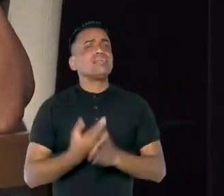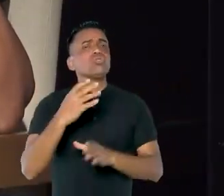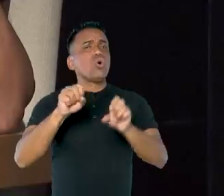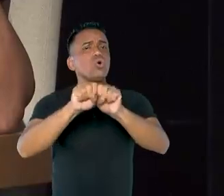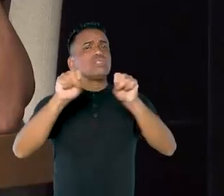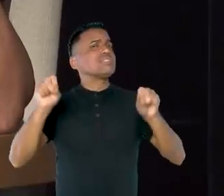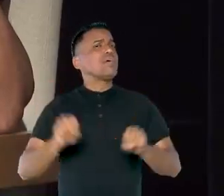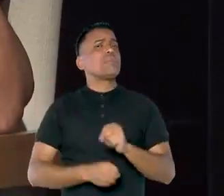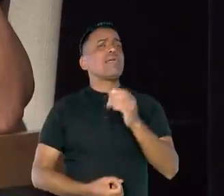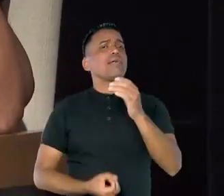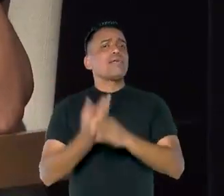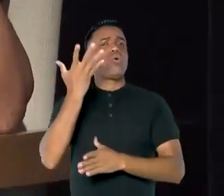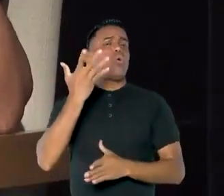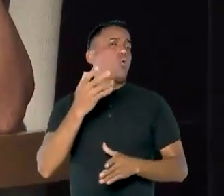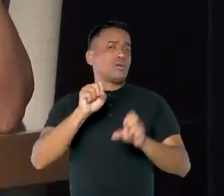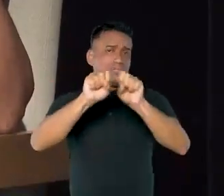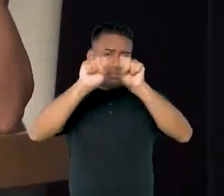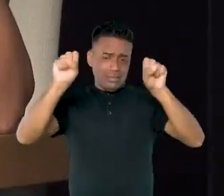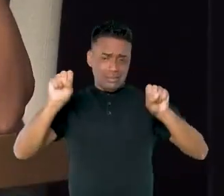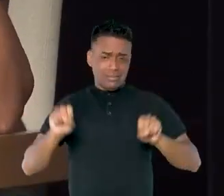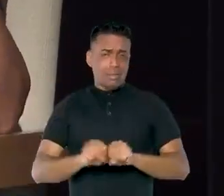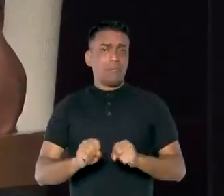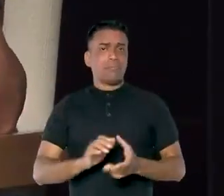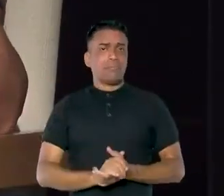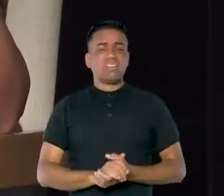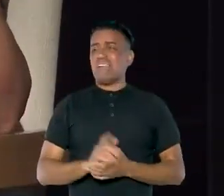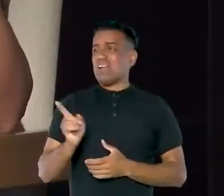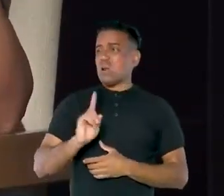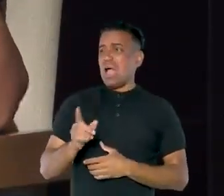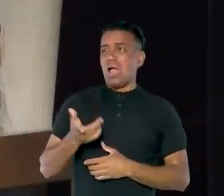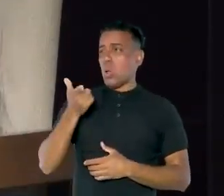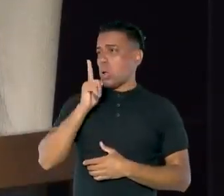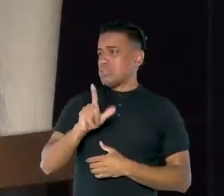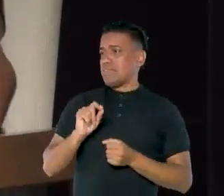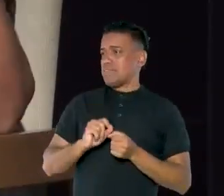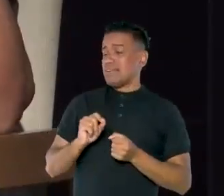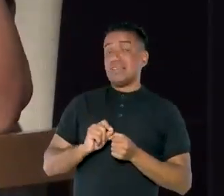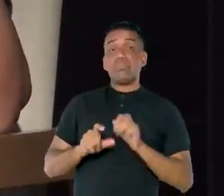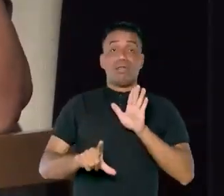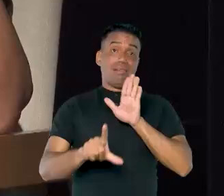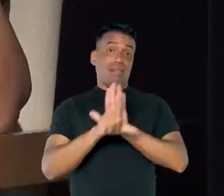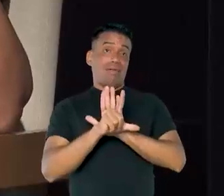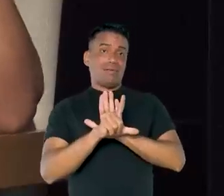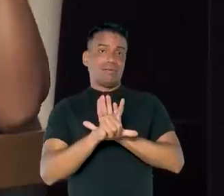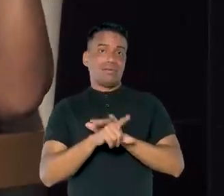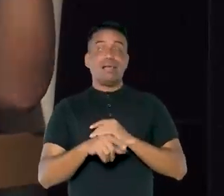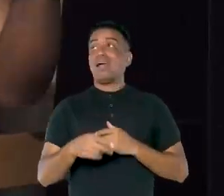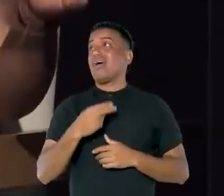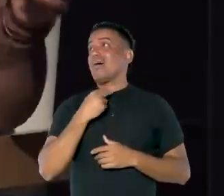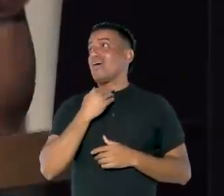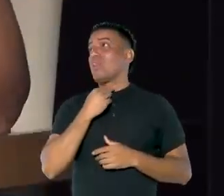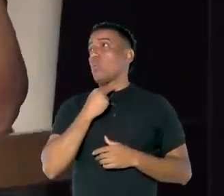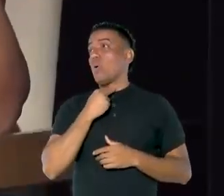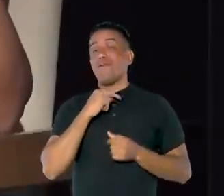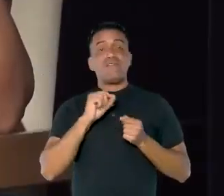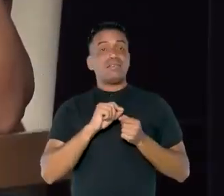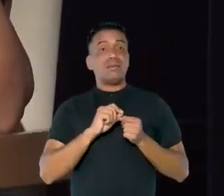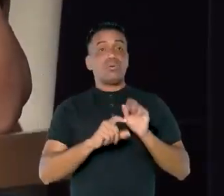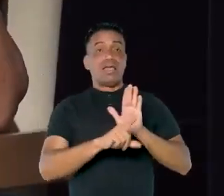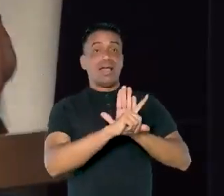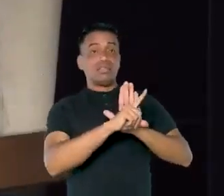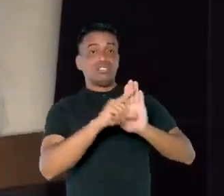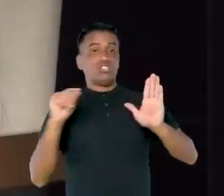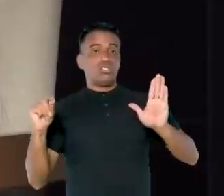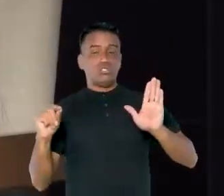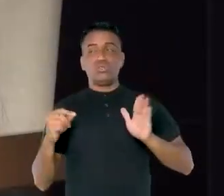sistema? Né? Porque quando elas chegam lá, não dá para fazer isso porque tem lei. Não dá para fazer isso porque tem artigo. Não